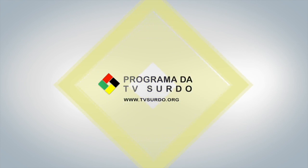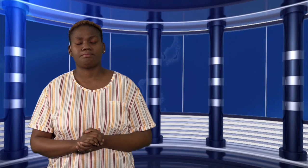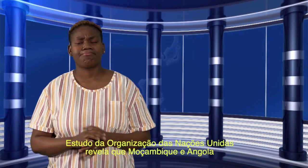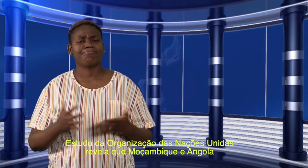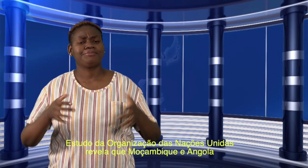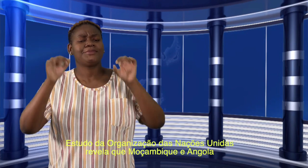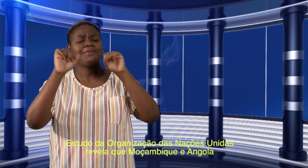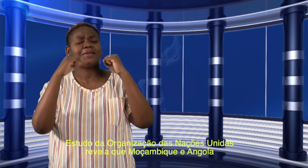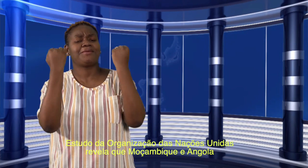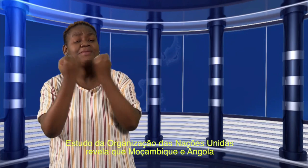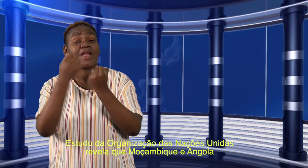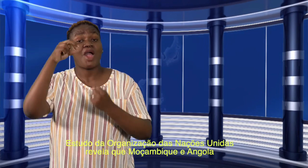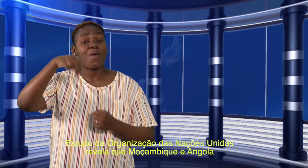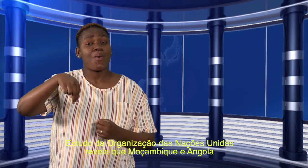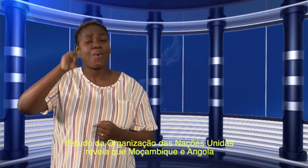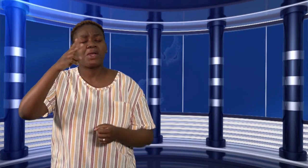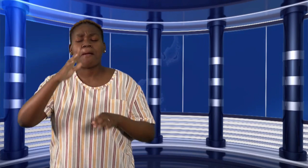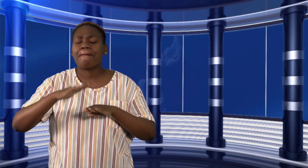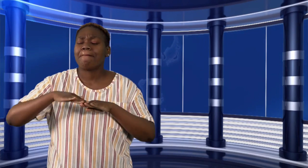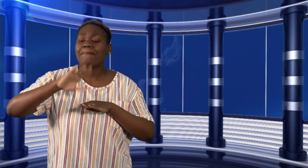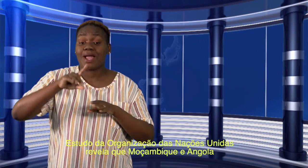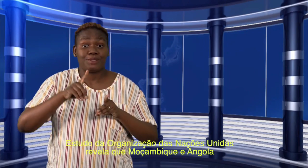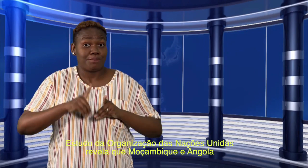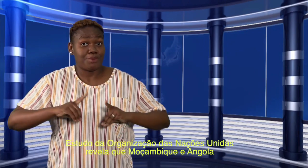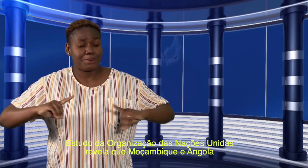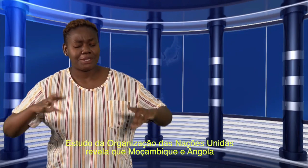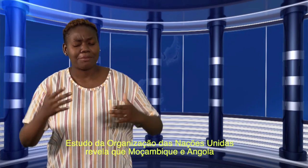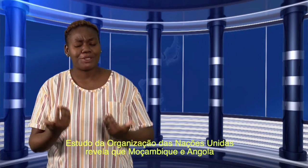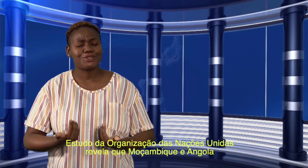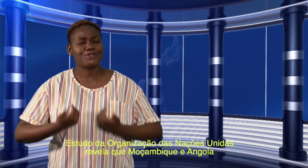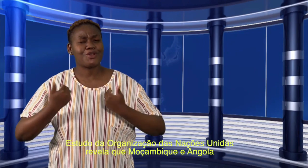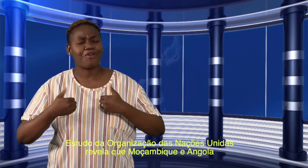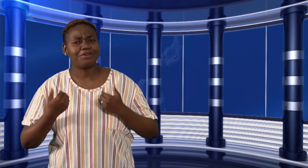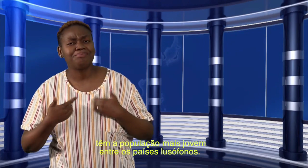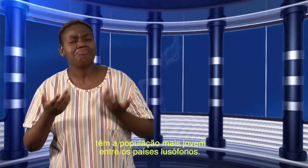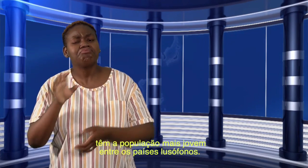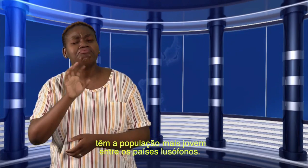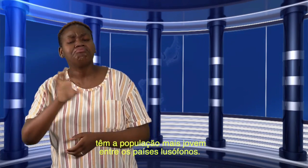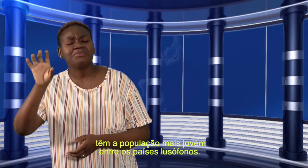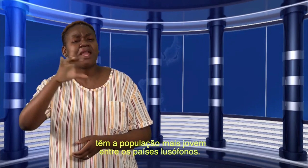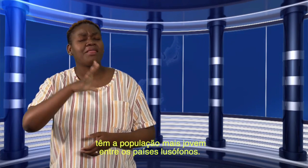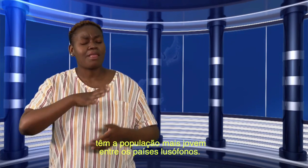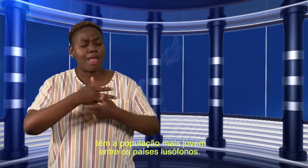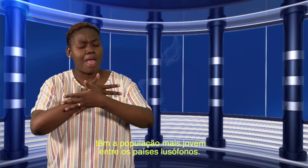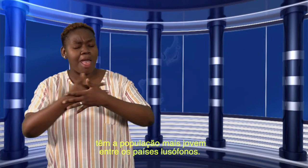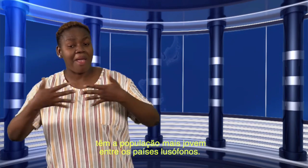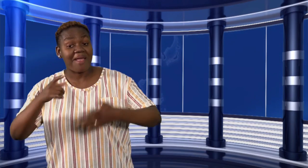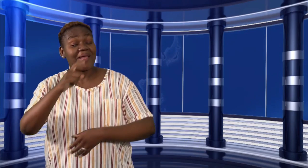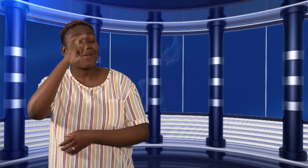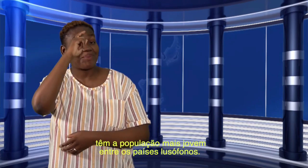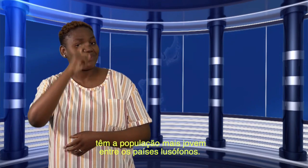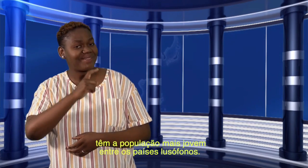O estudo da Organização das Nações Unidas revela que Moçambique e Angola têm a população